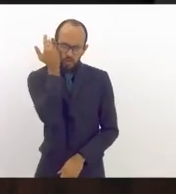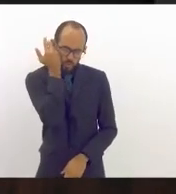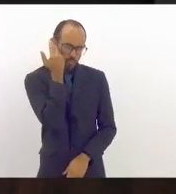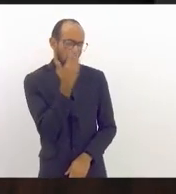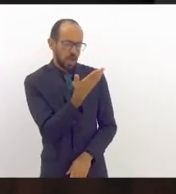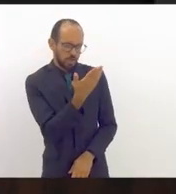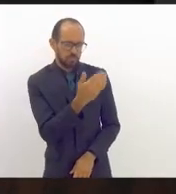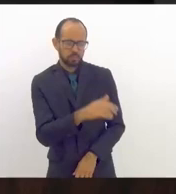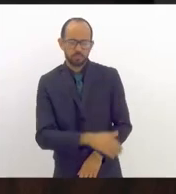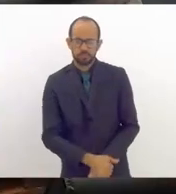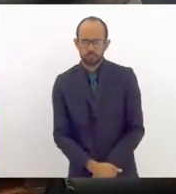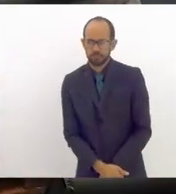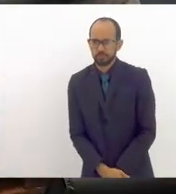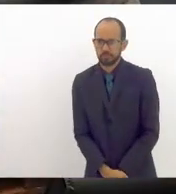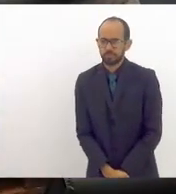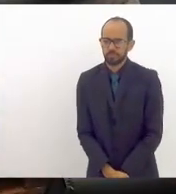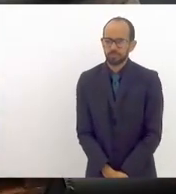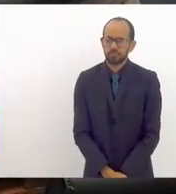Coelho